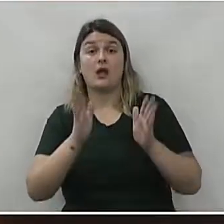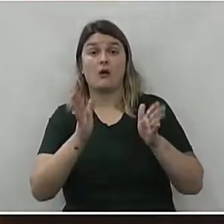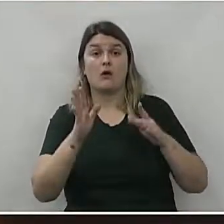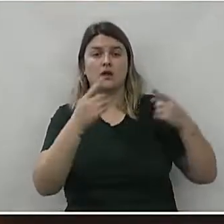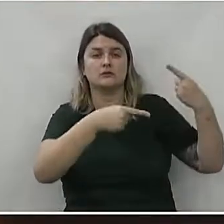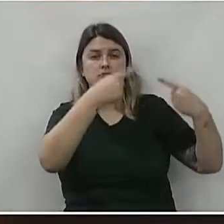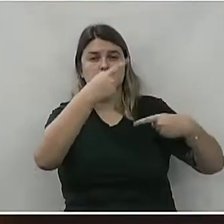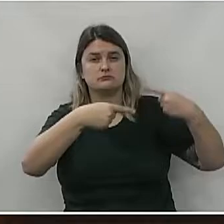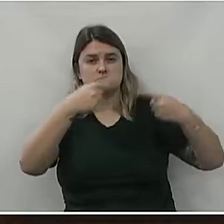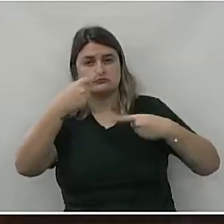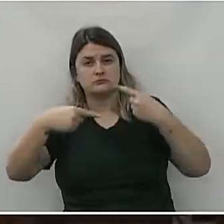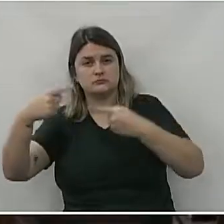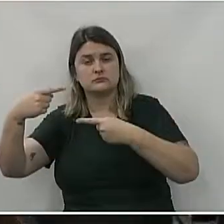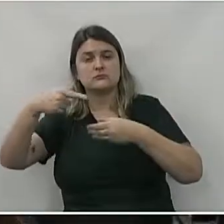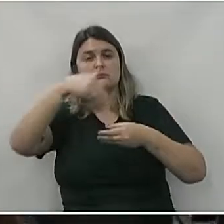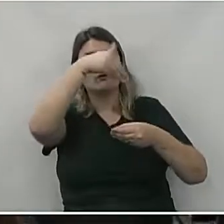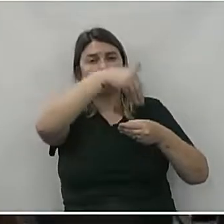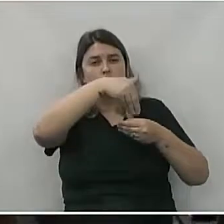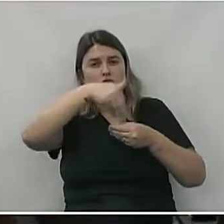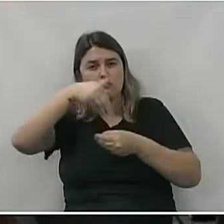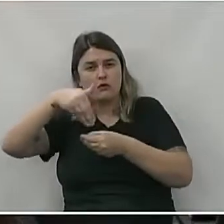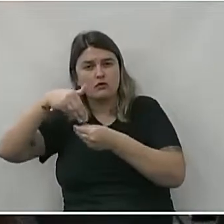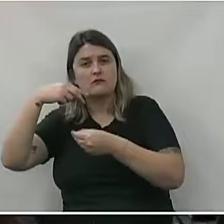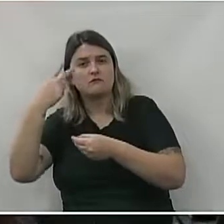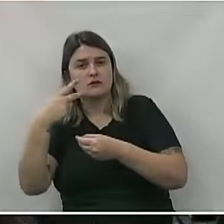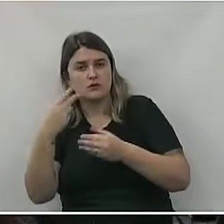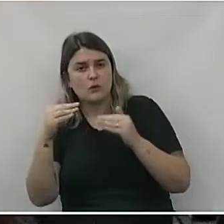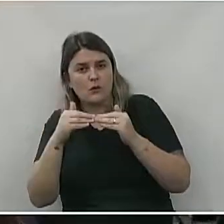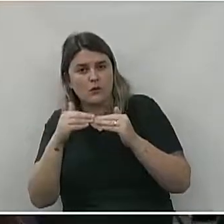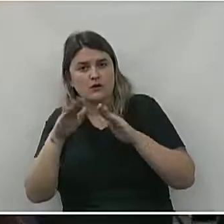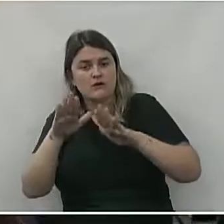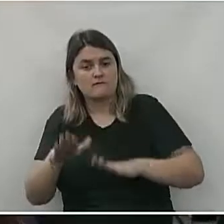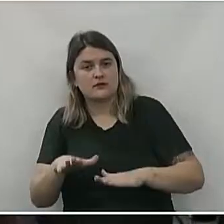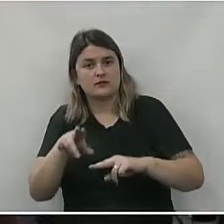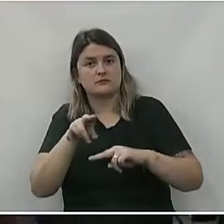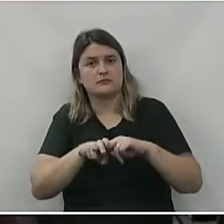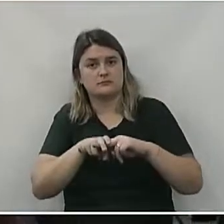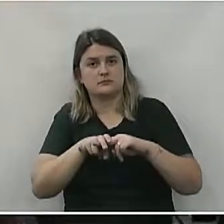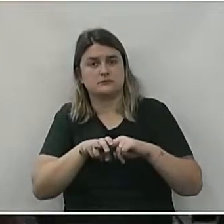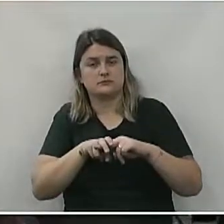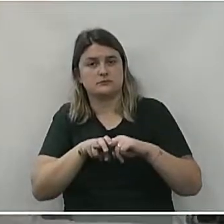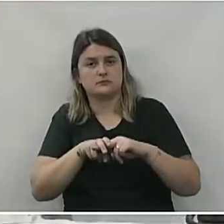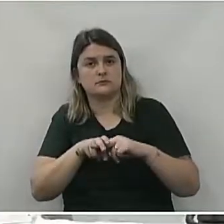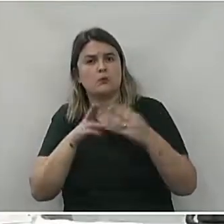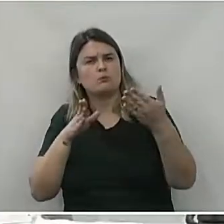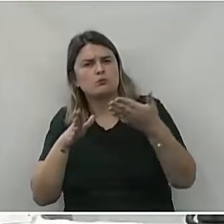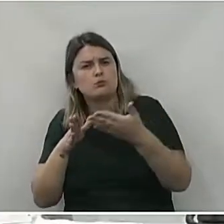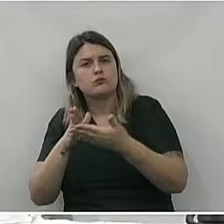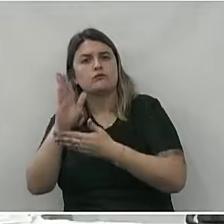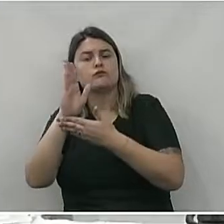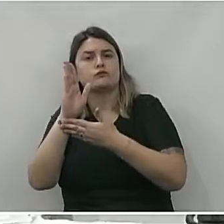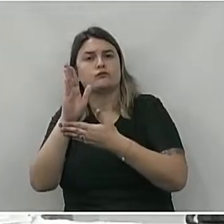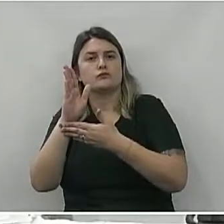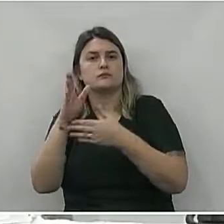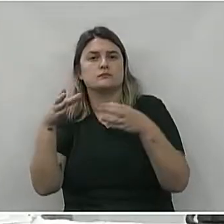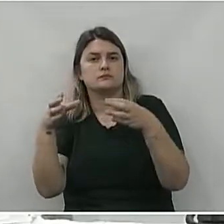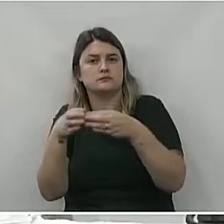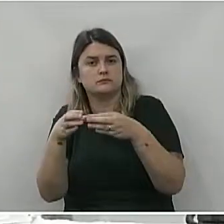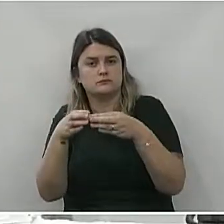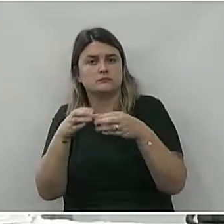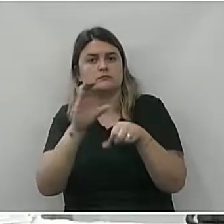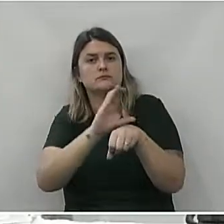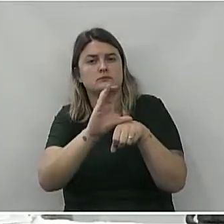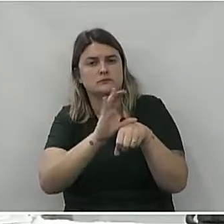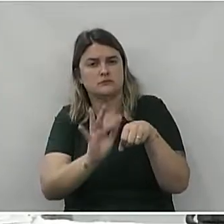discussão? Em votação. Senhores vereadores que aprovam, permaneçam como estão. Aprovado o parecer fundamentado da Comissão